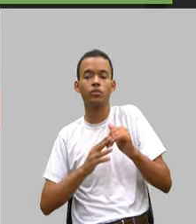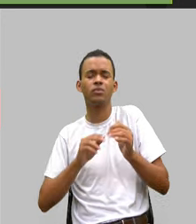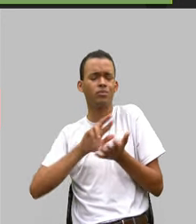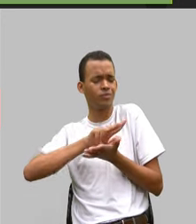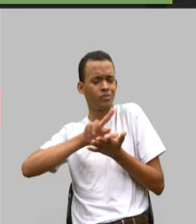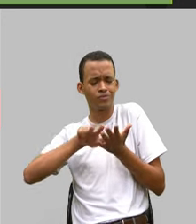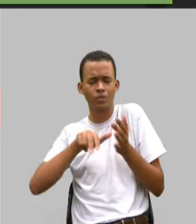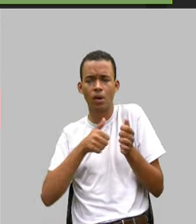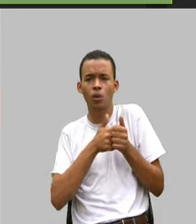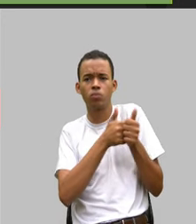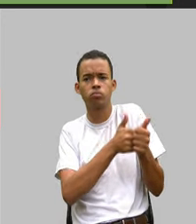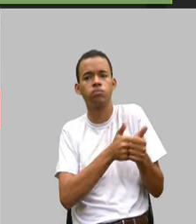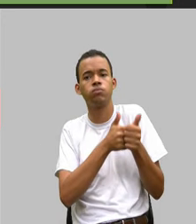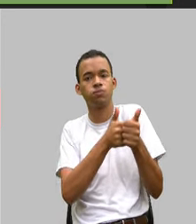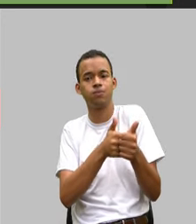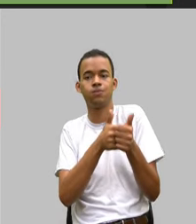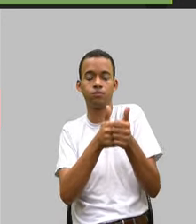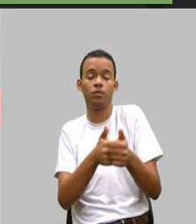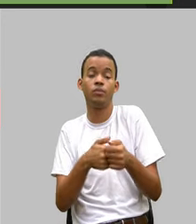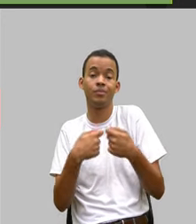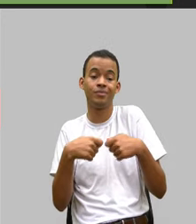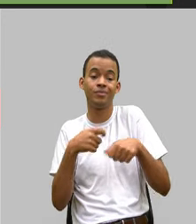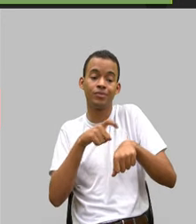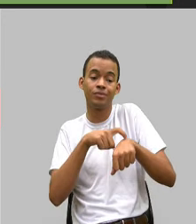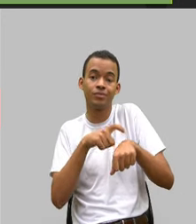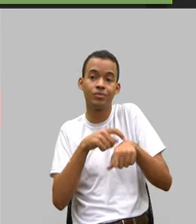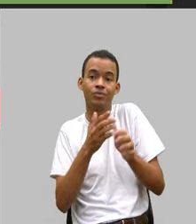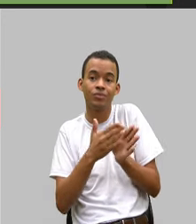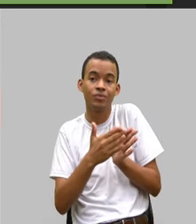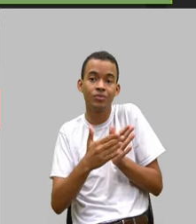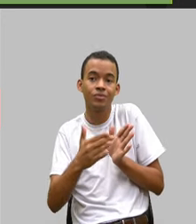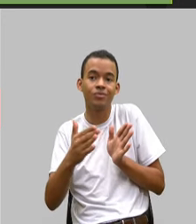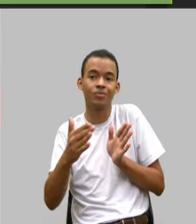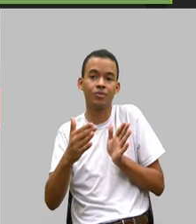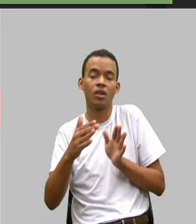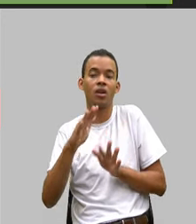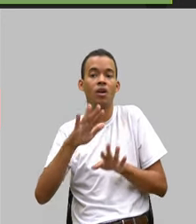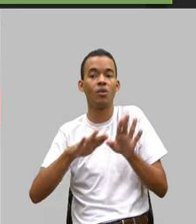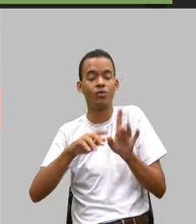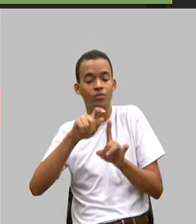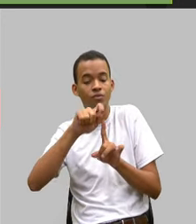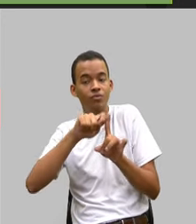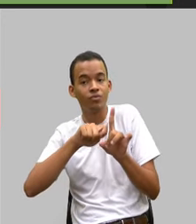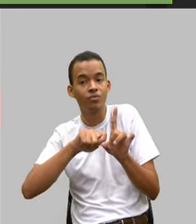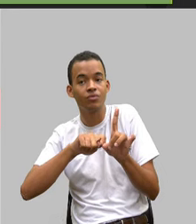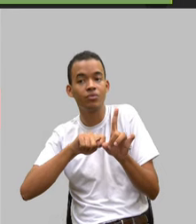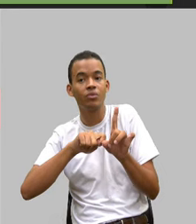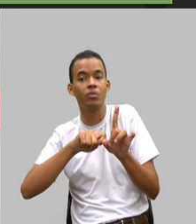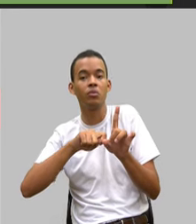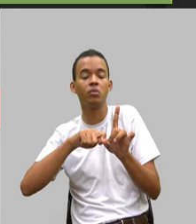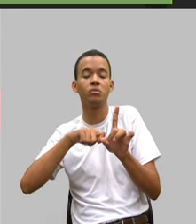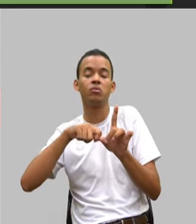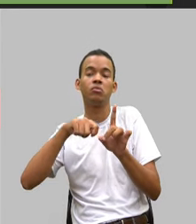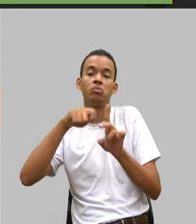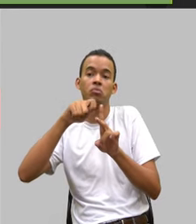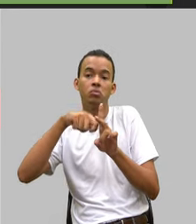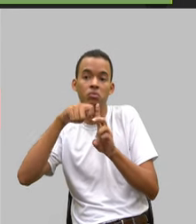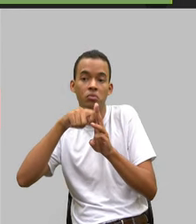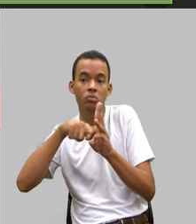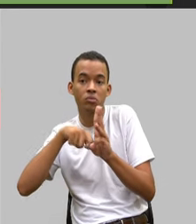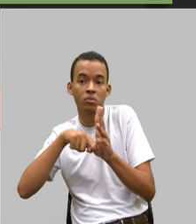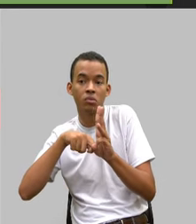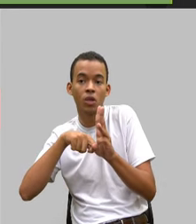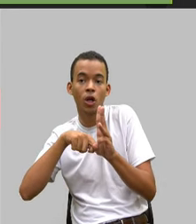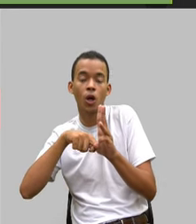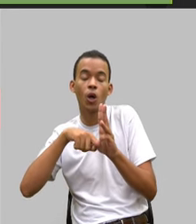um tempo então os casos que eu trouxe um mês para ter resposta alguns autistas demoram TR se meses para ter uma resposta